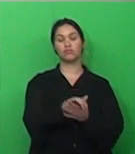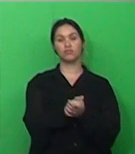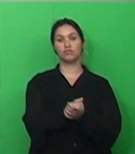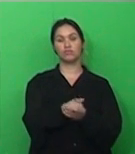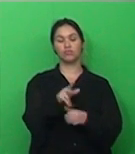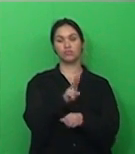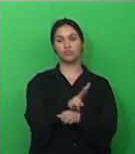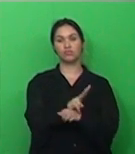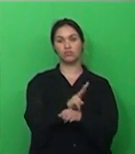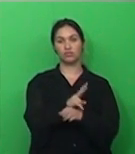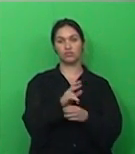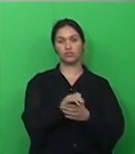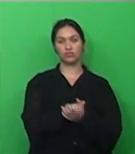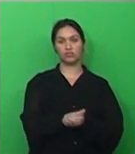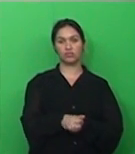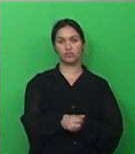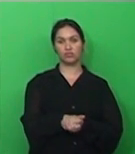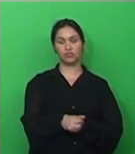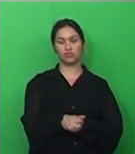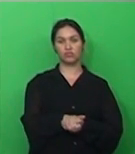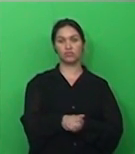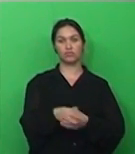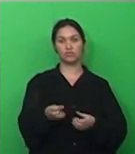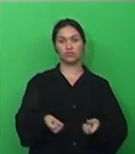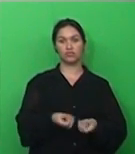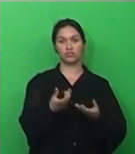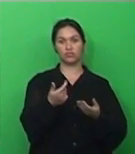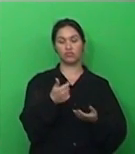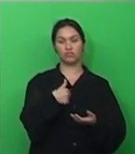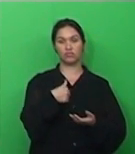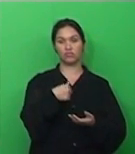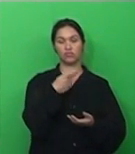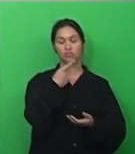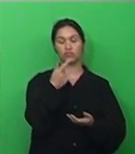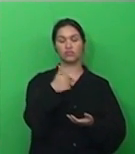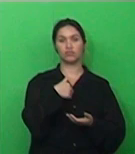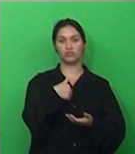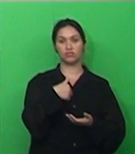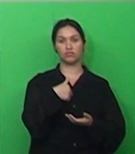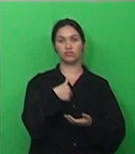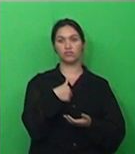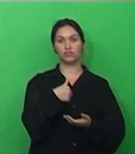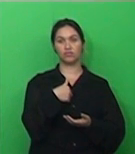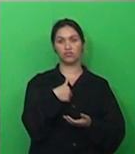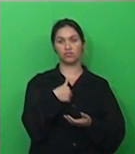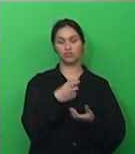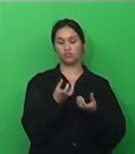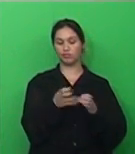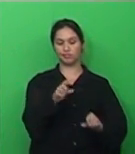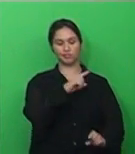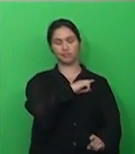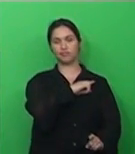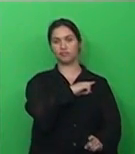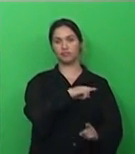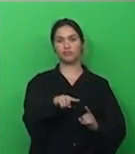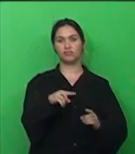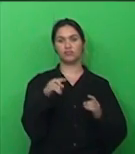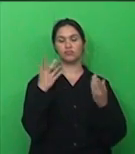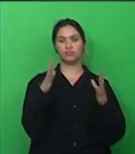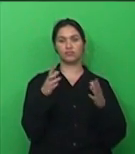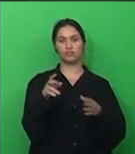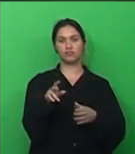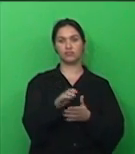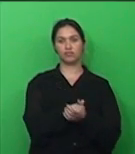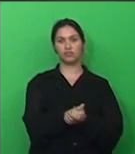está prevenindo e economizando para o município. Então, eu já, de antemão, quero dizer que sou contra o veto e parabenizo pelo projeto.